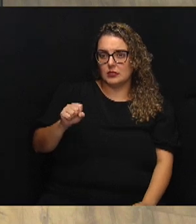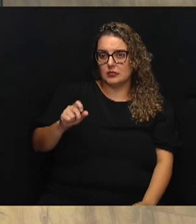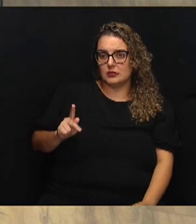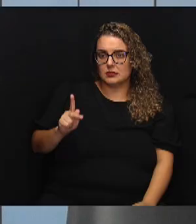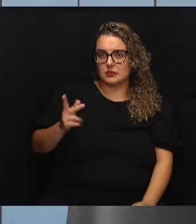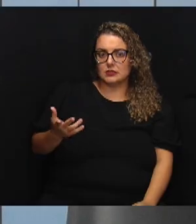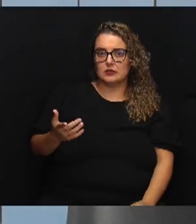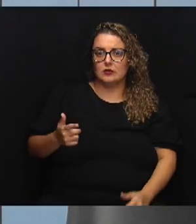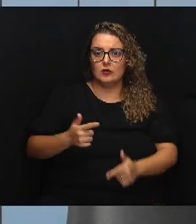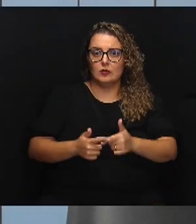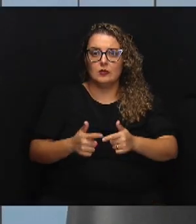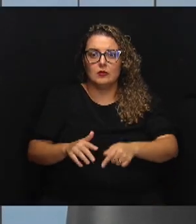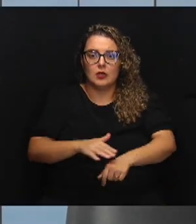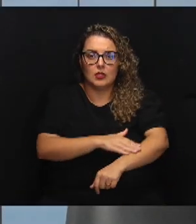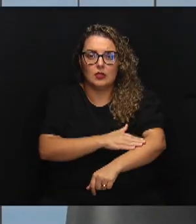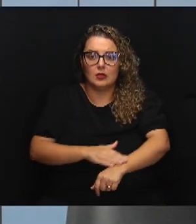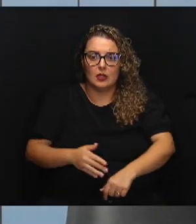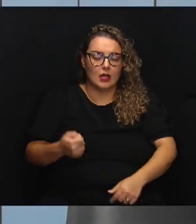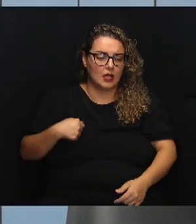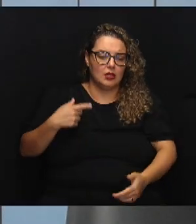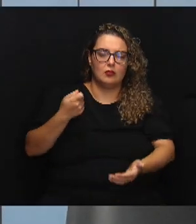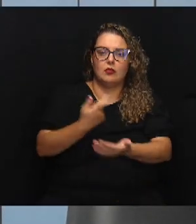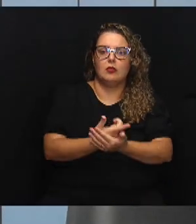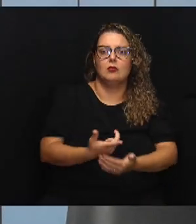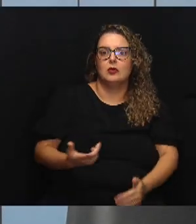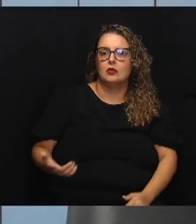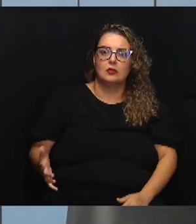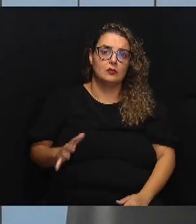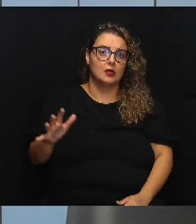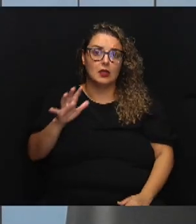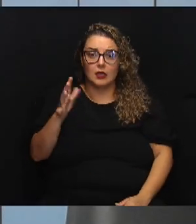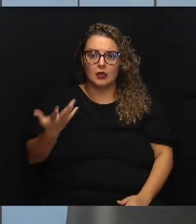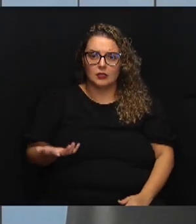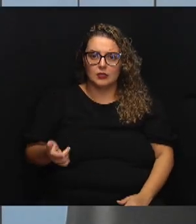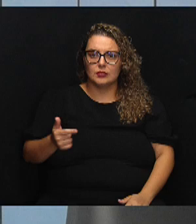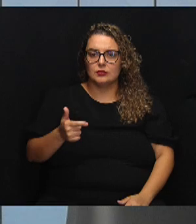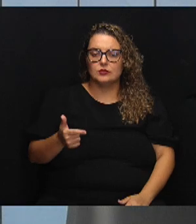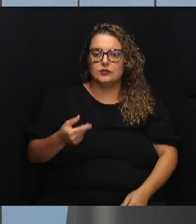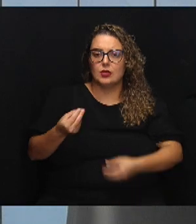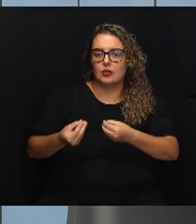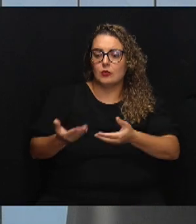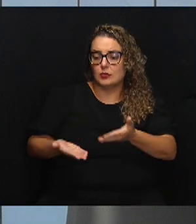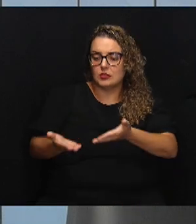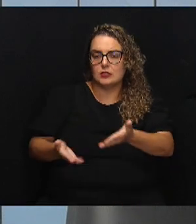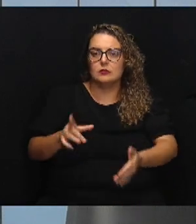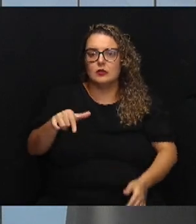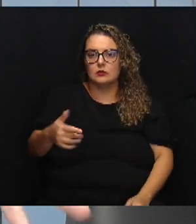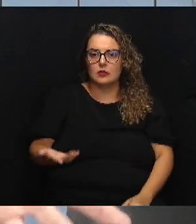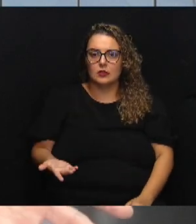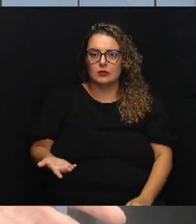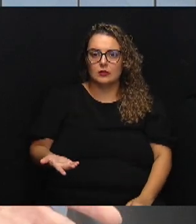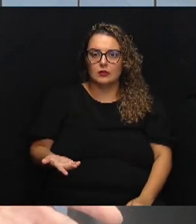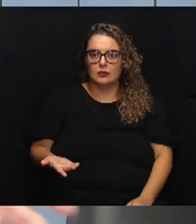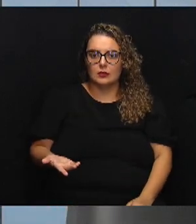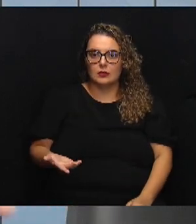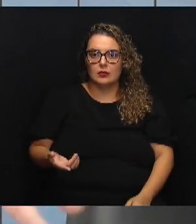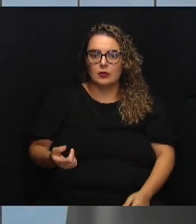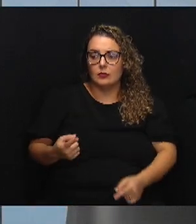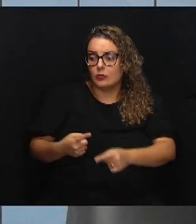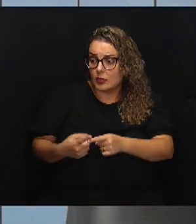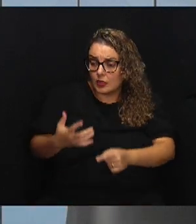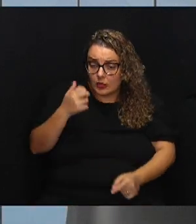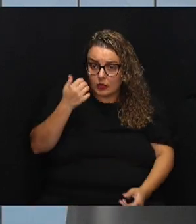a pessoa me procurou, eu comprei esse husky, um valor absurdo que ela pagou e não tinha condições de fazer o tratamento depois. Eu falei, por que você não adotou um animal, né, que